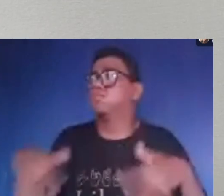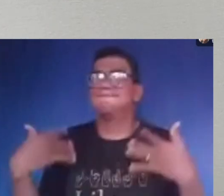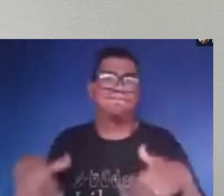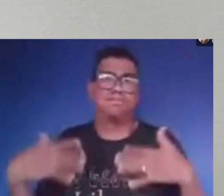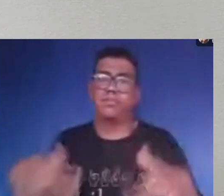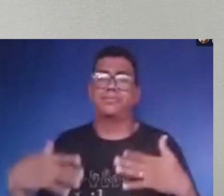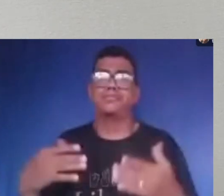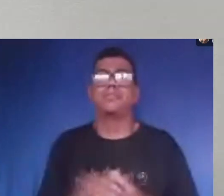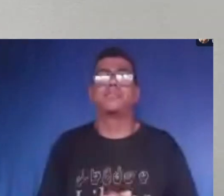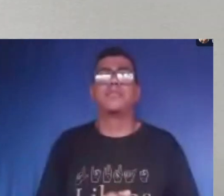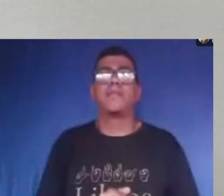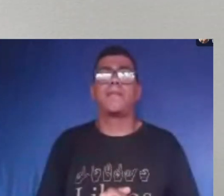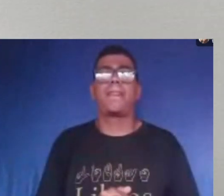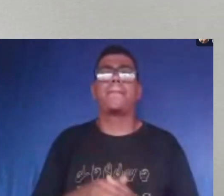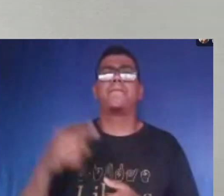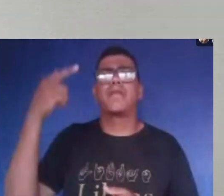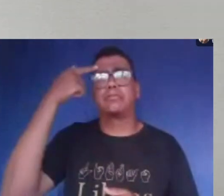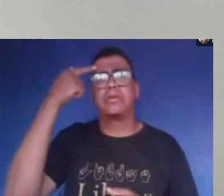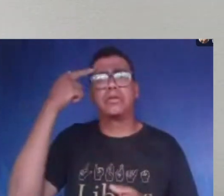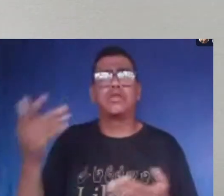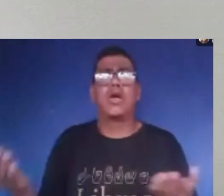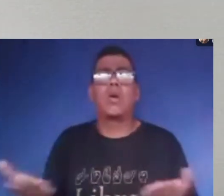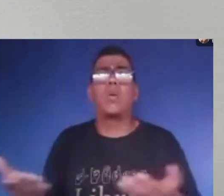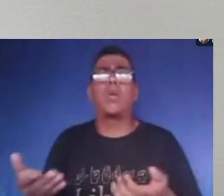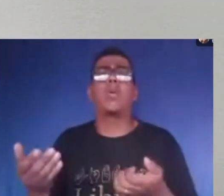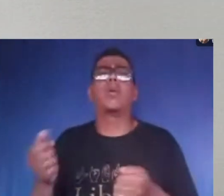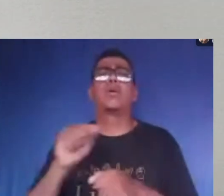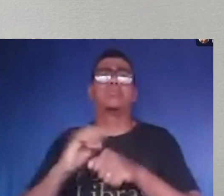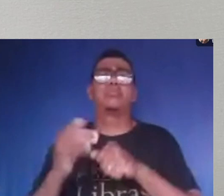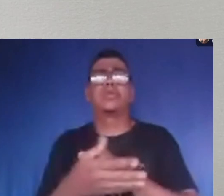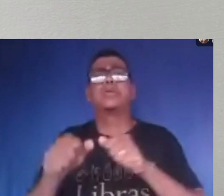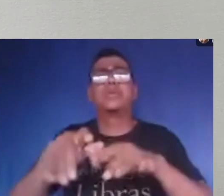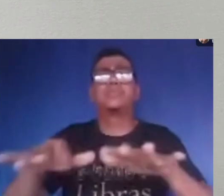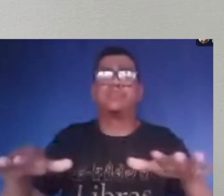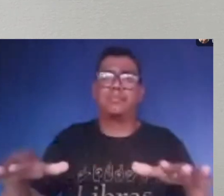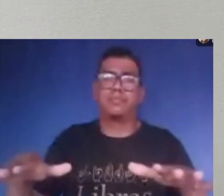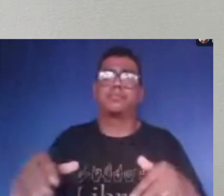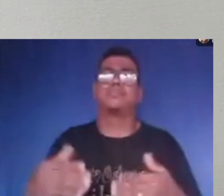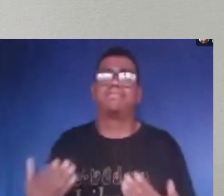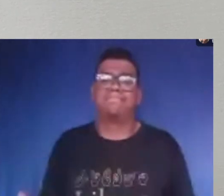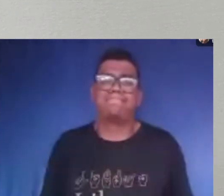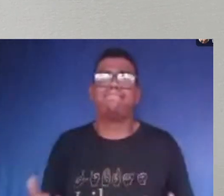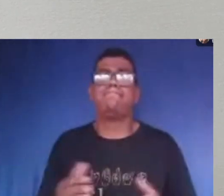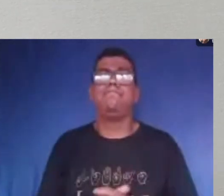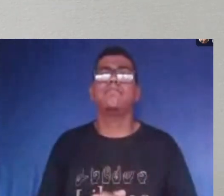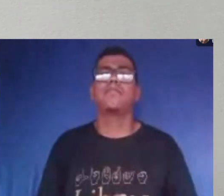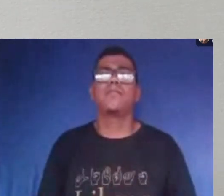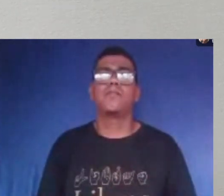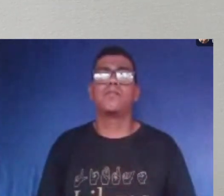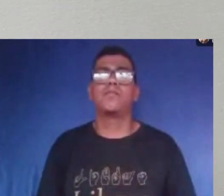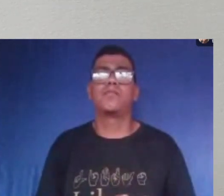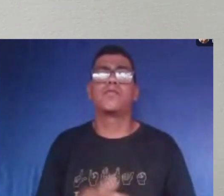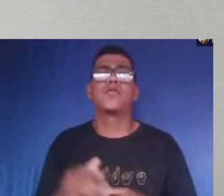desse apoio emocional, espiritual que a gente pode fazer conversando, entrando em contato uns com os outros como uma comunidade